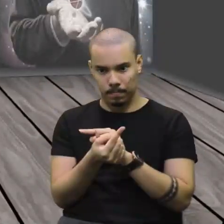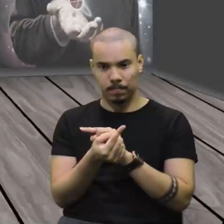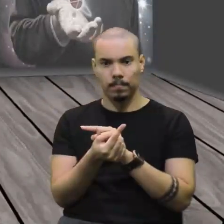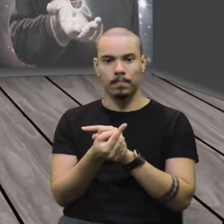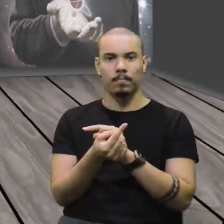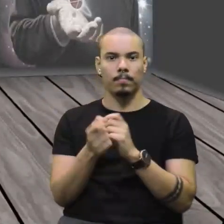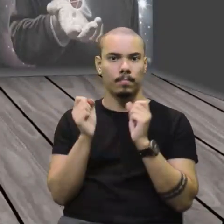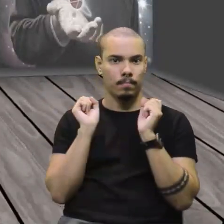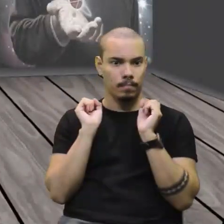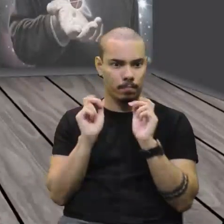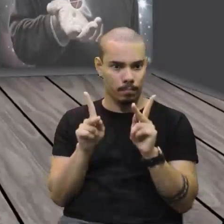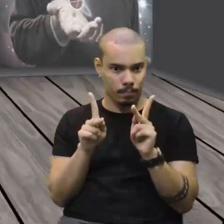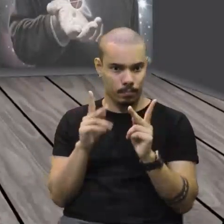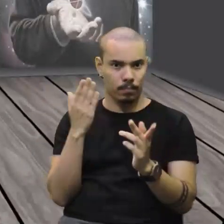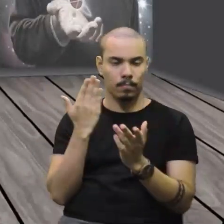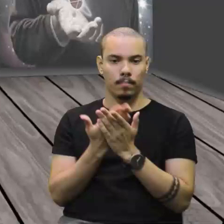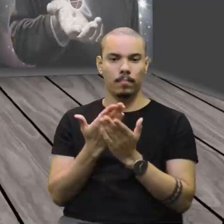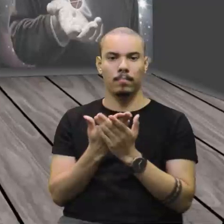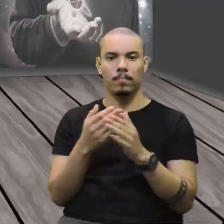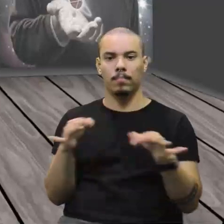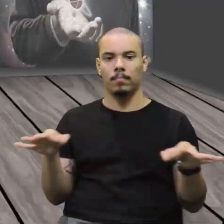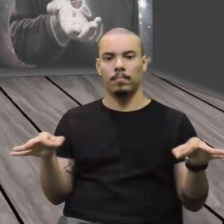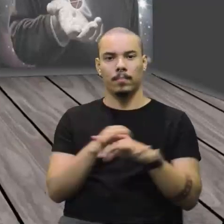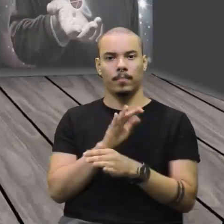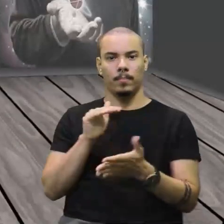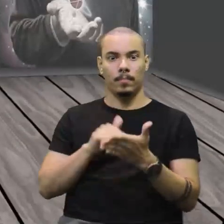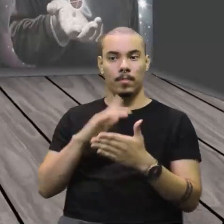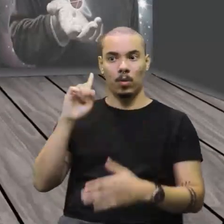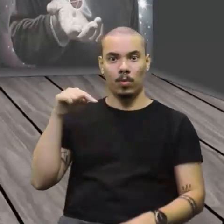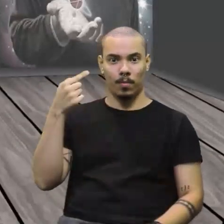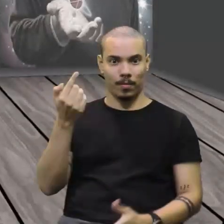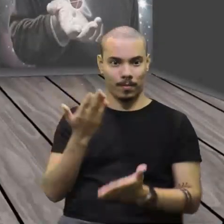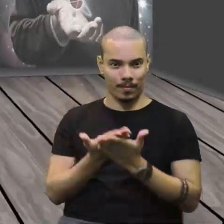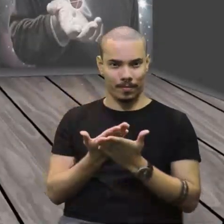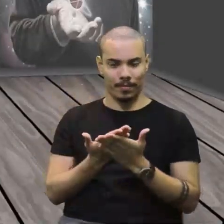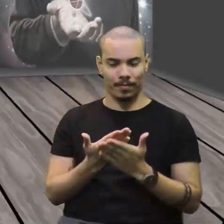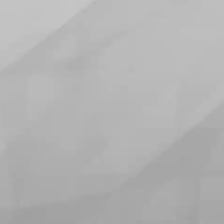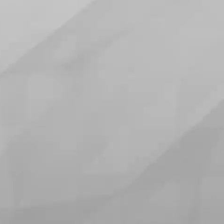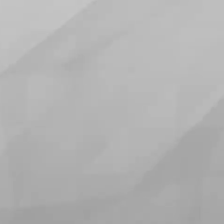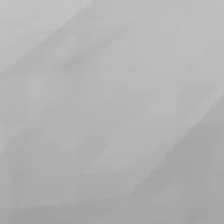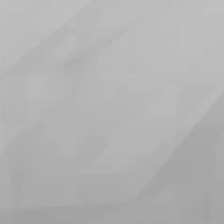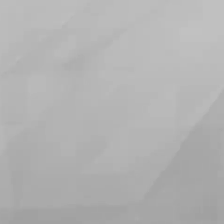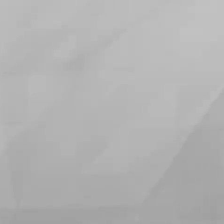relação dela, né? Então, beleza? Ficamos por aqui e até a próxima aula.